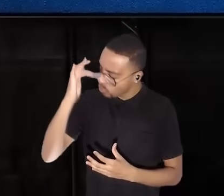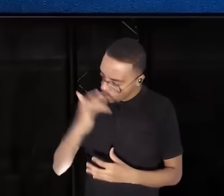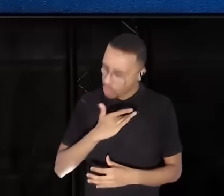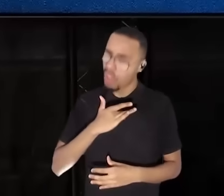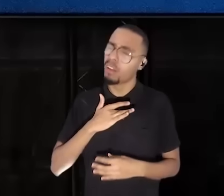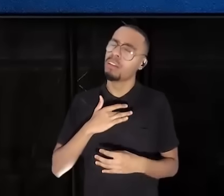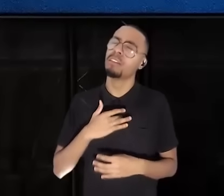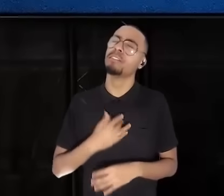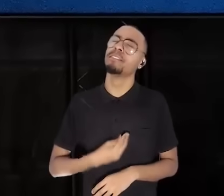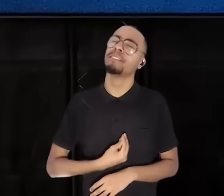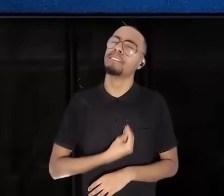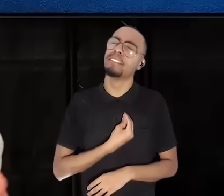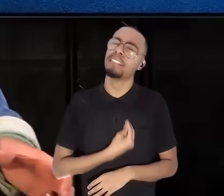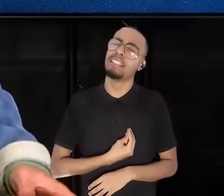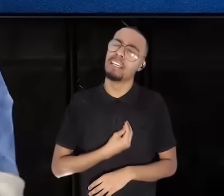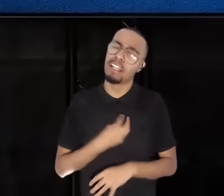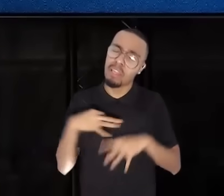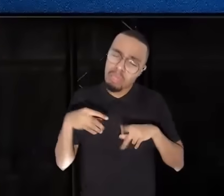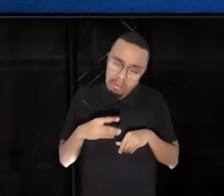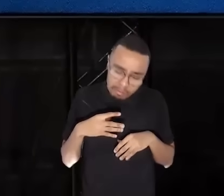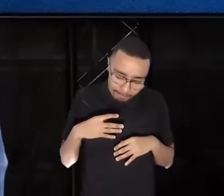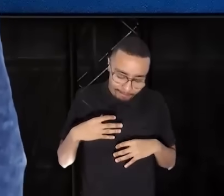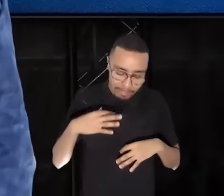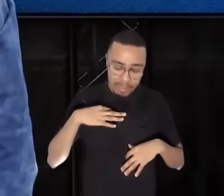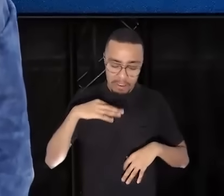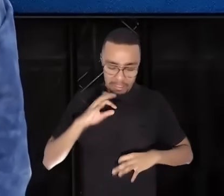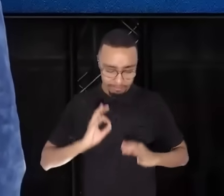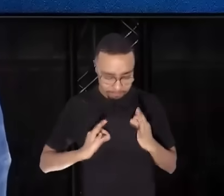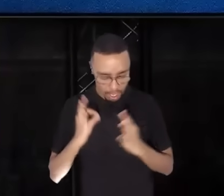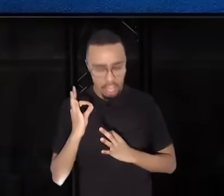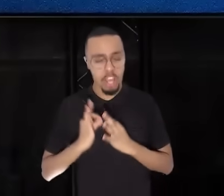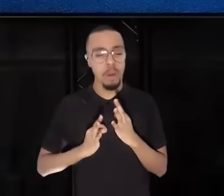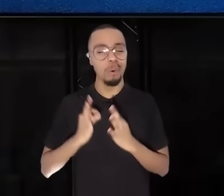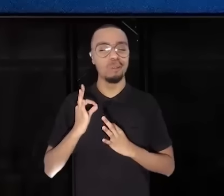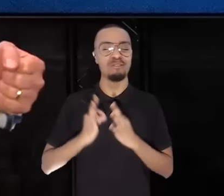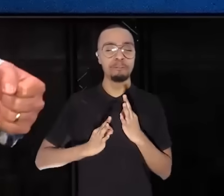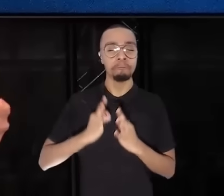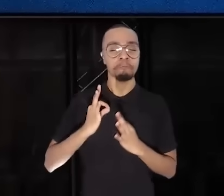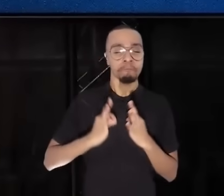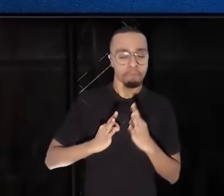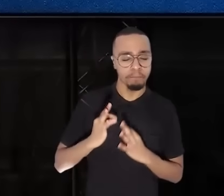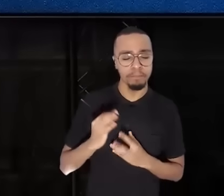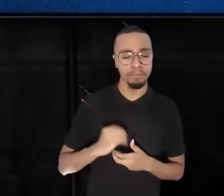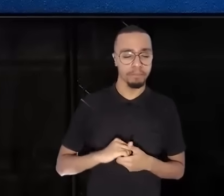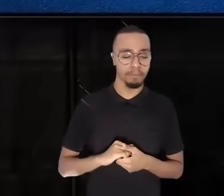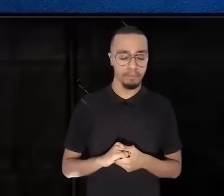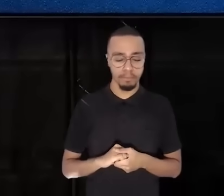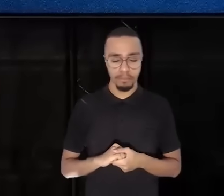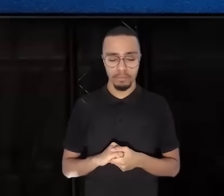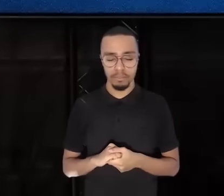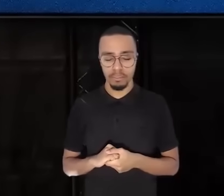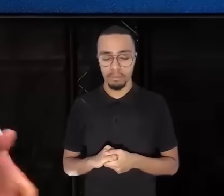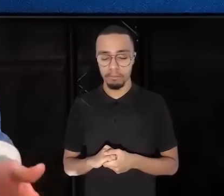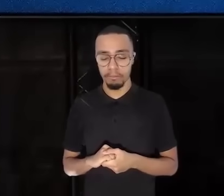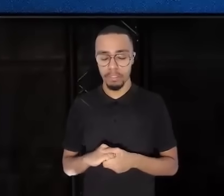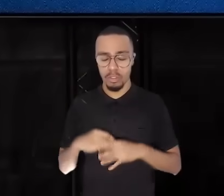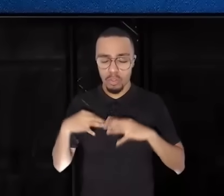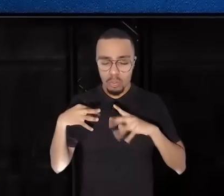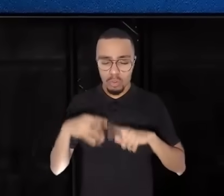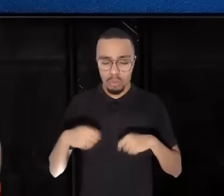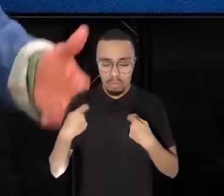Desbrava as áreas sombrias da minha vida. Descortina aquilo que precisa ser